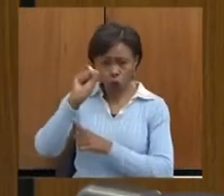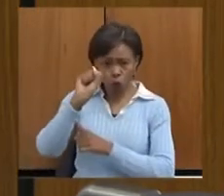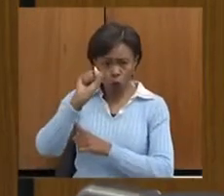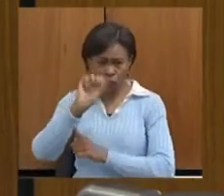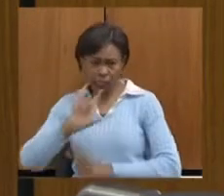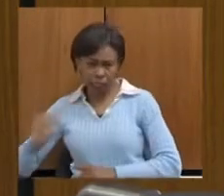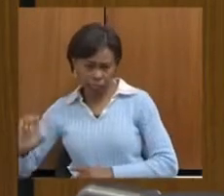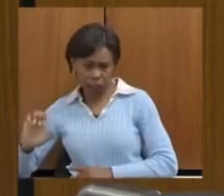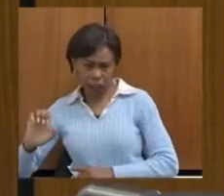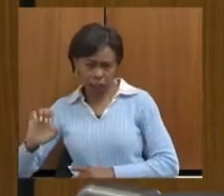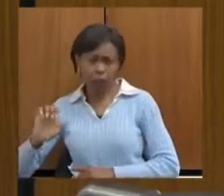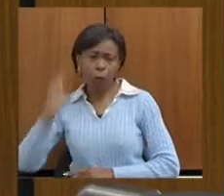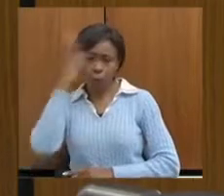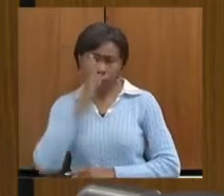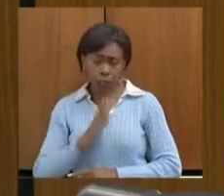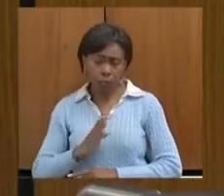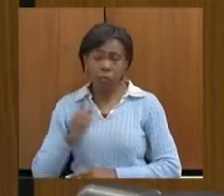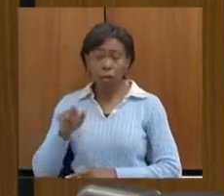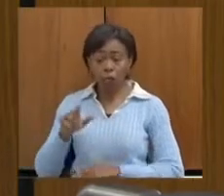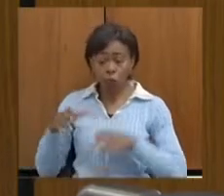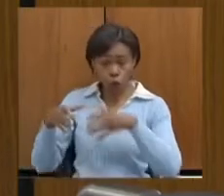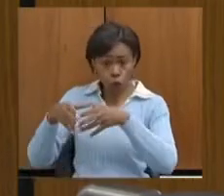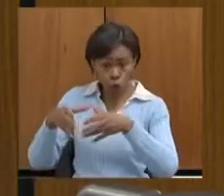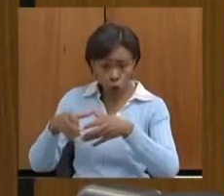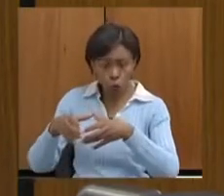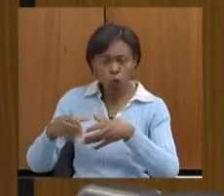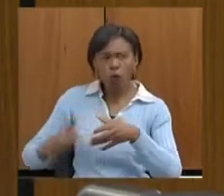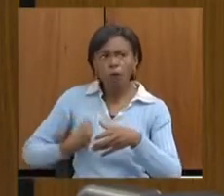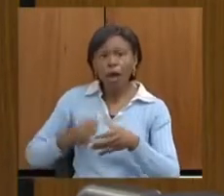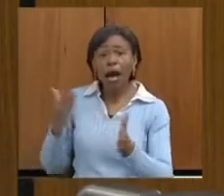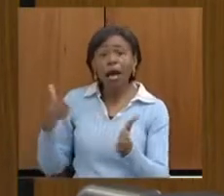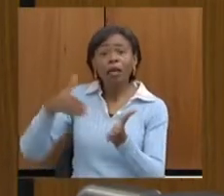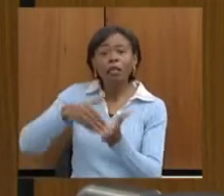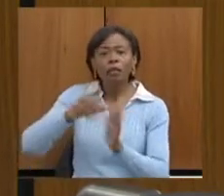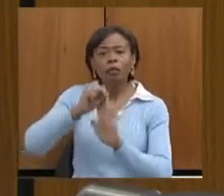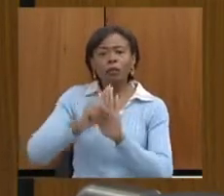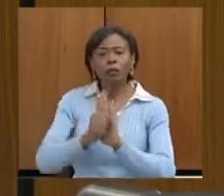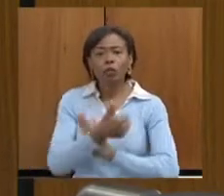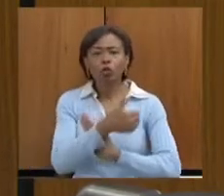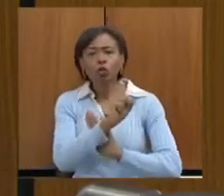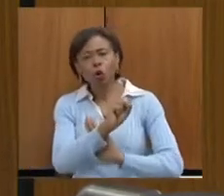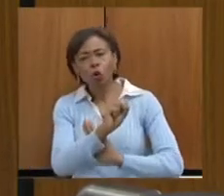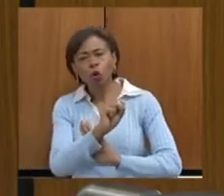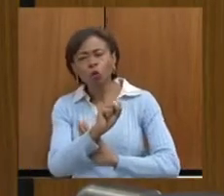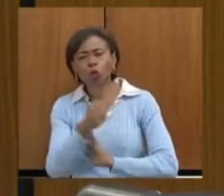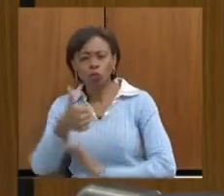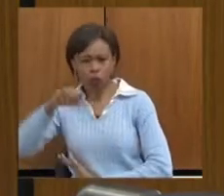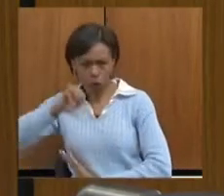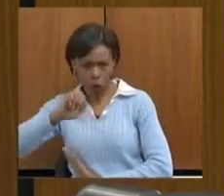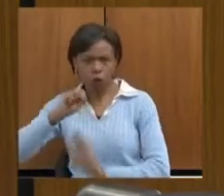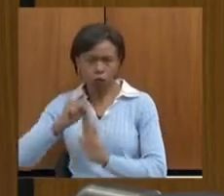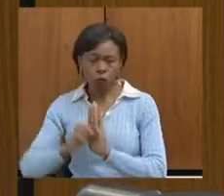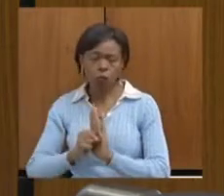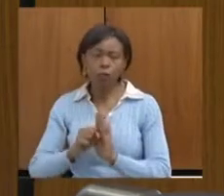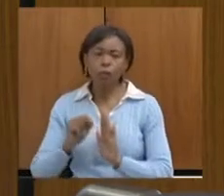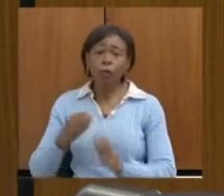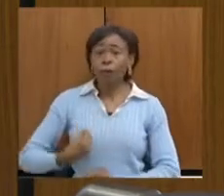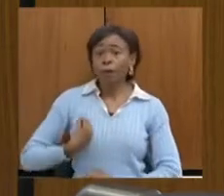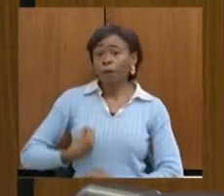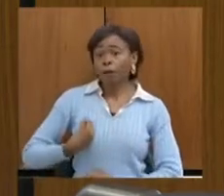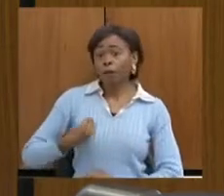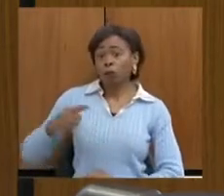brasileiro a etnia vivia até o século 18 e 19 né é de